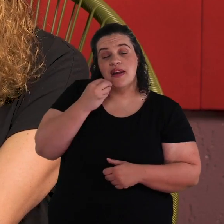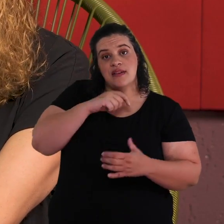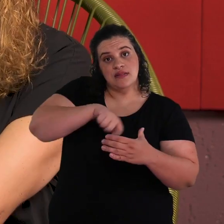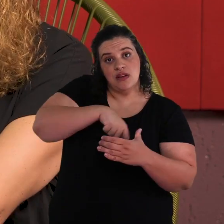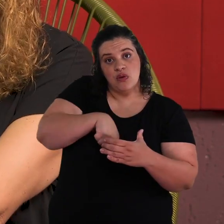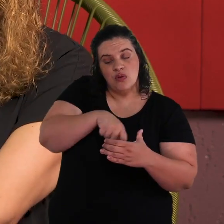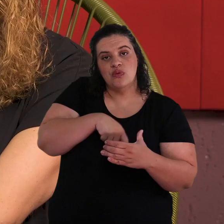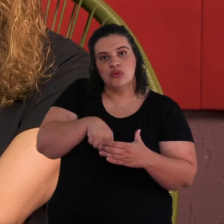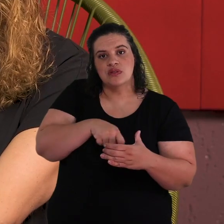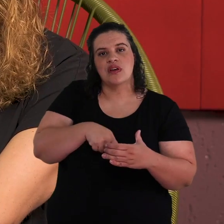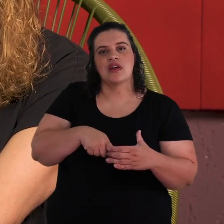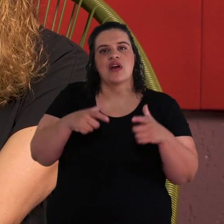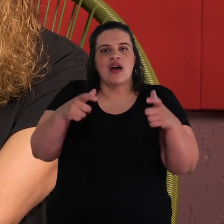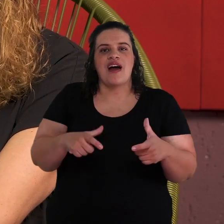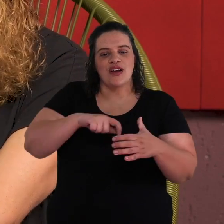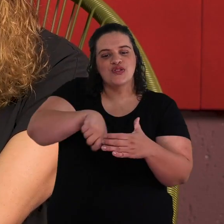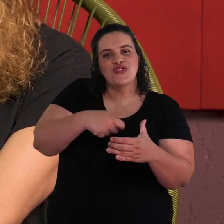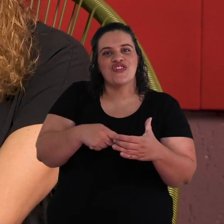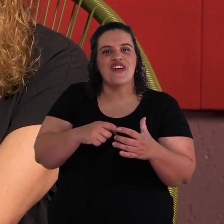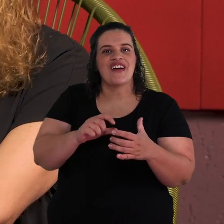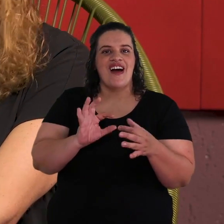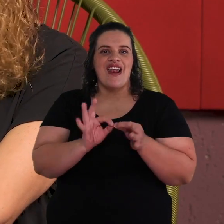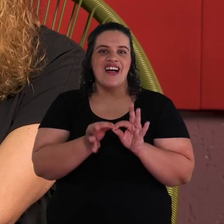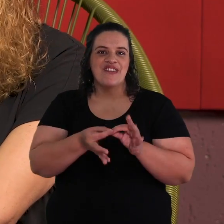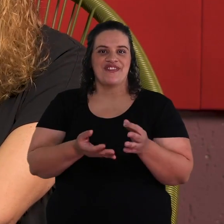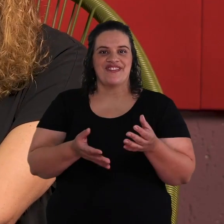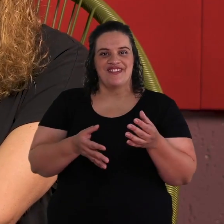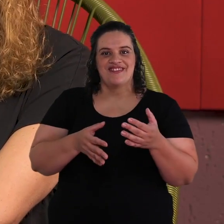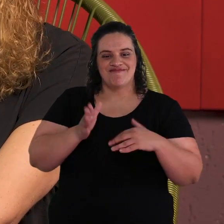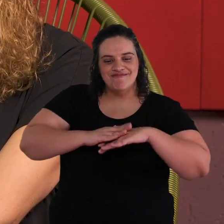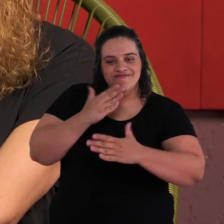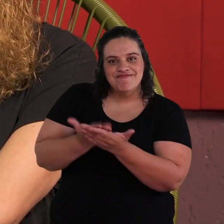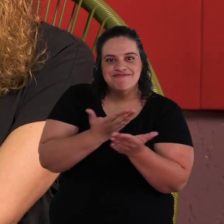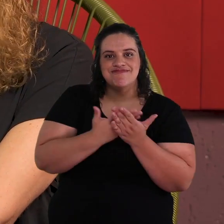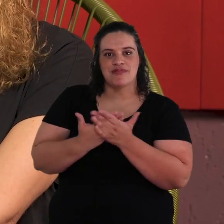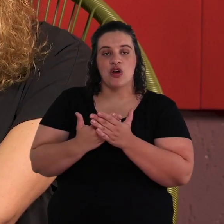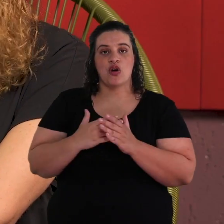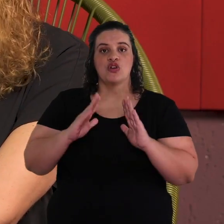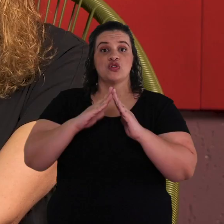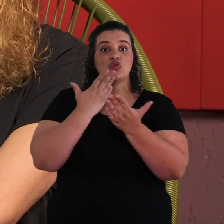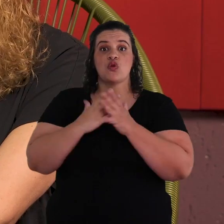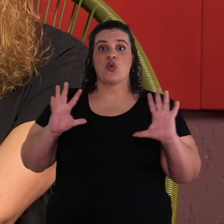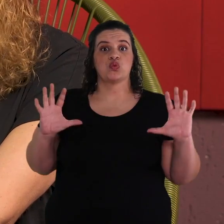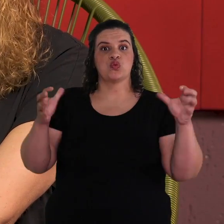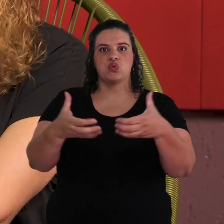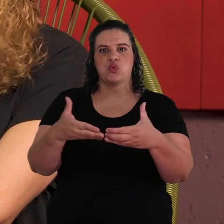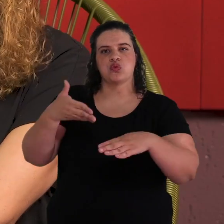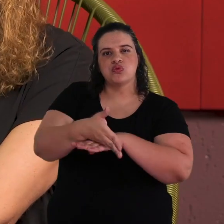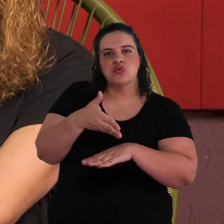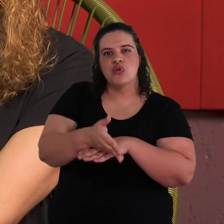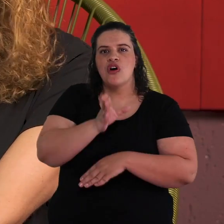de estar na cozinha, essa ideia de uma cozinha ateliê, laboratório, né, em que toda a comunidade escolar